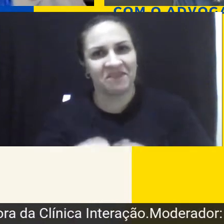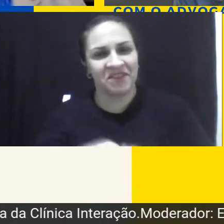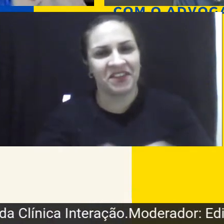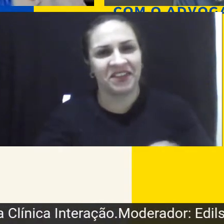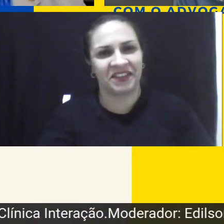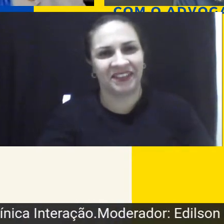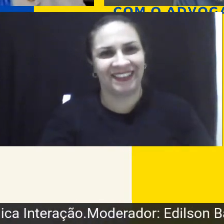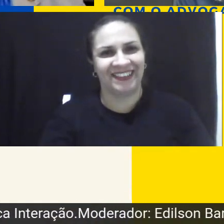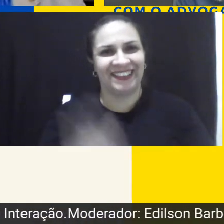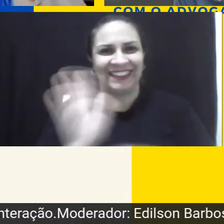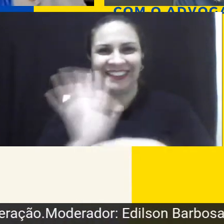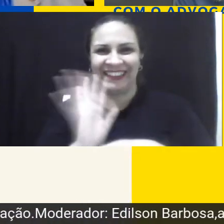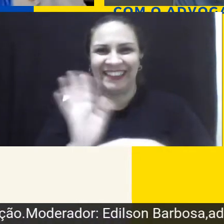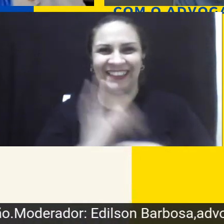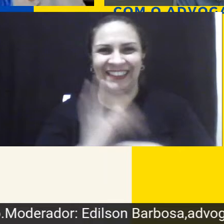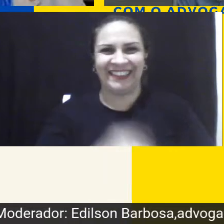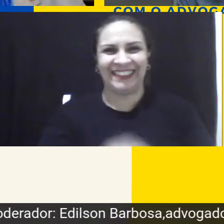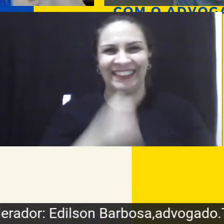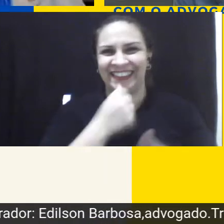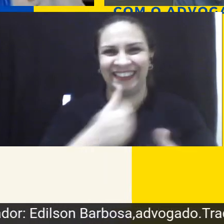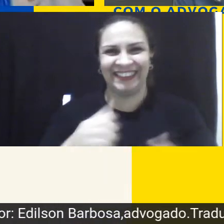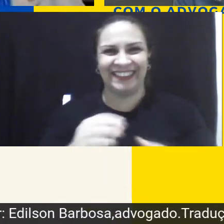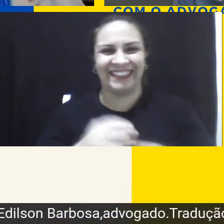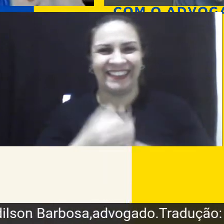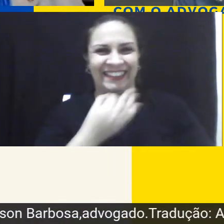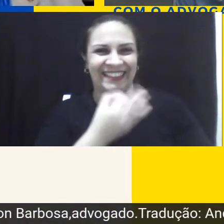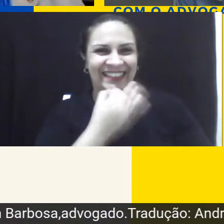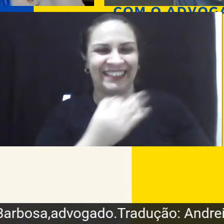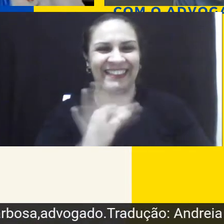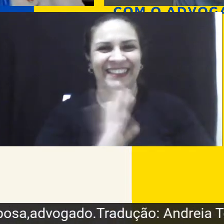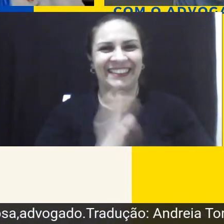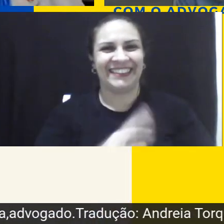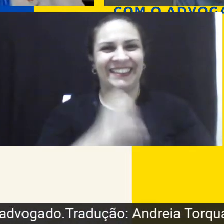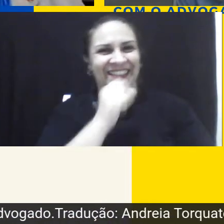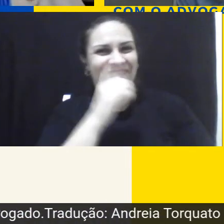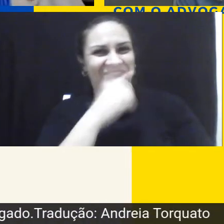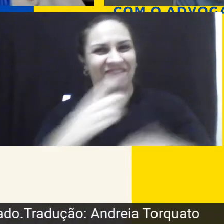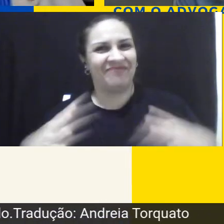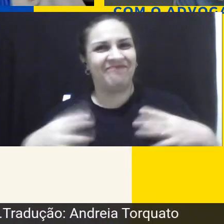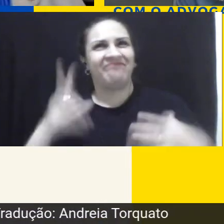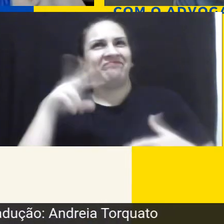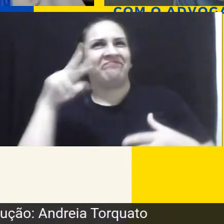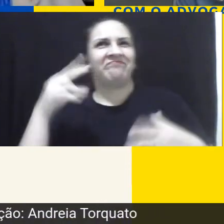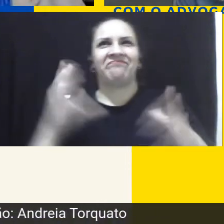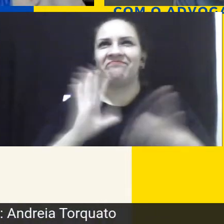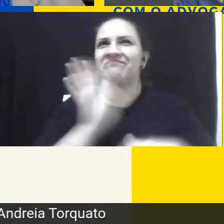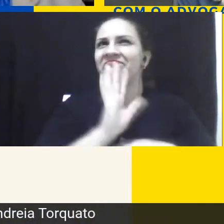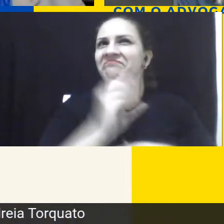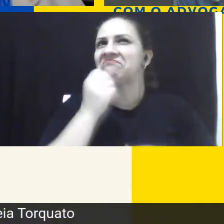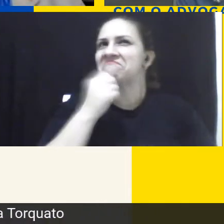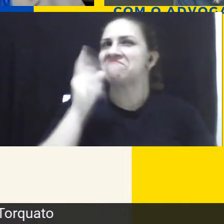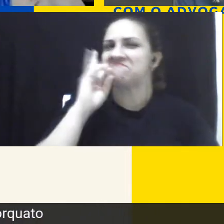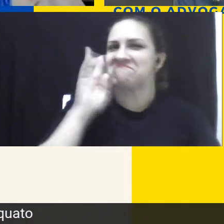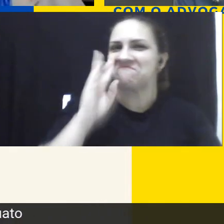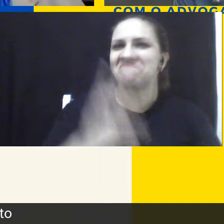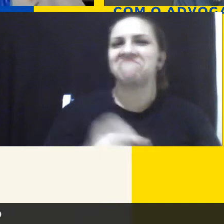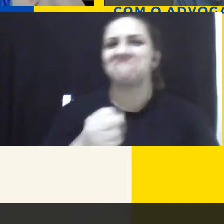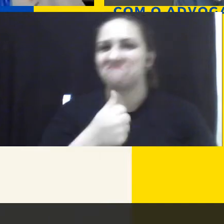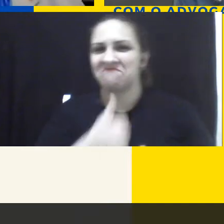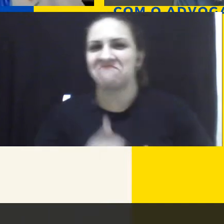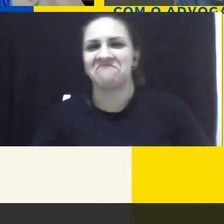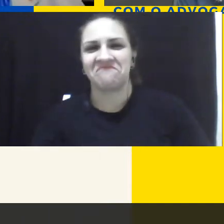assistir filmes. Eu estou recebendo vários filmes aí aos finais de semana, a gente assiste aqui em casa, filmes bons